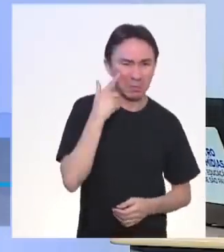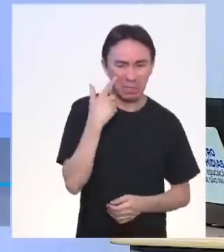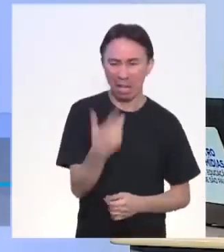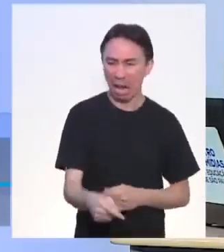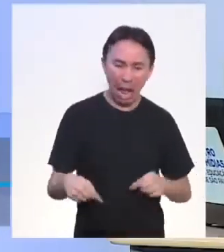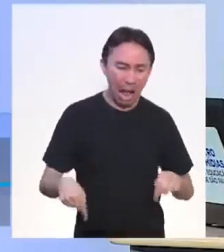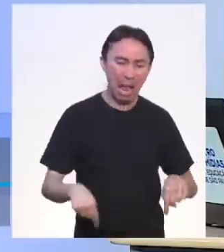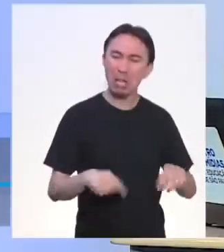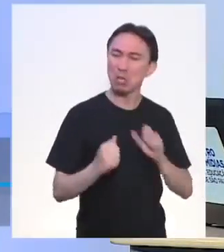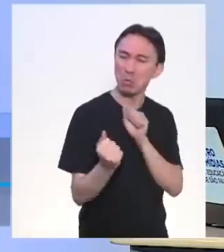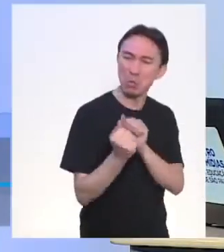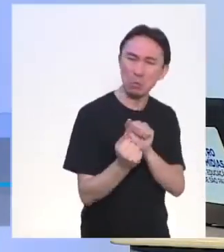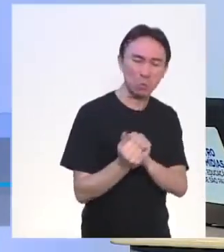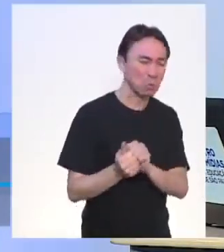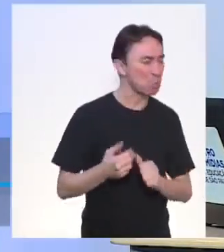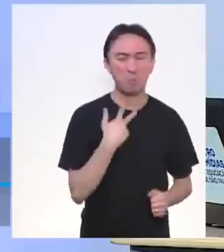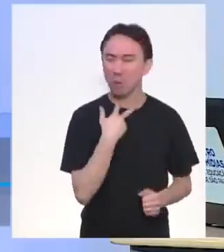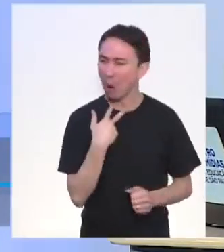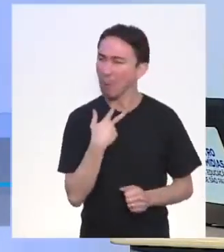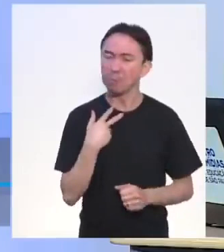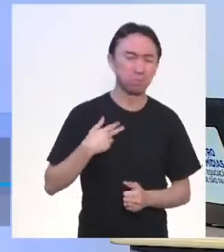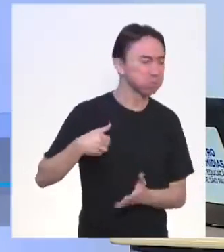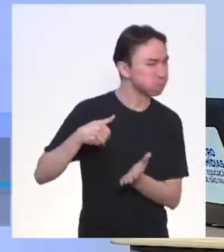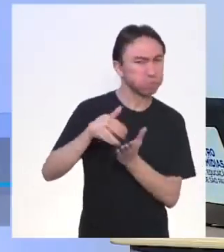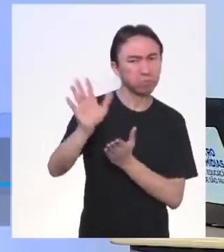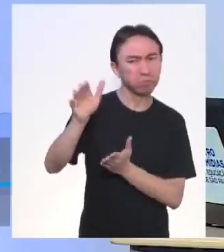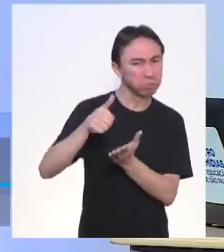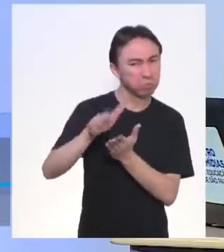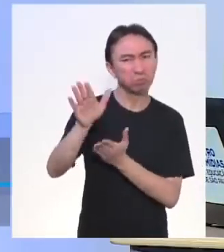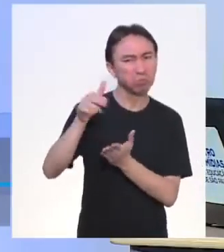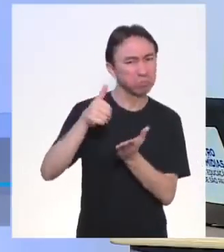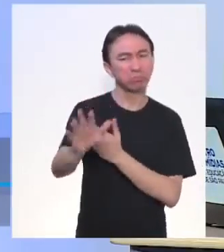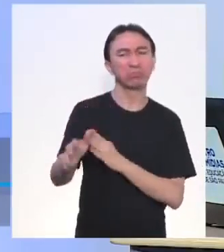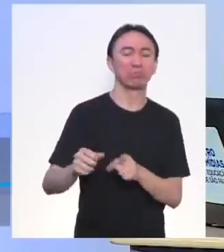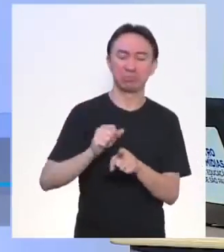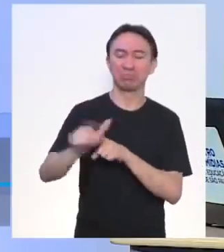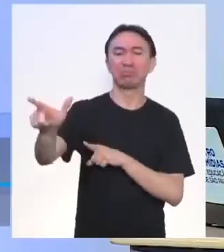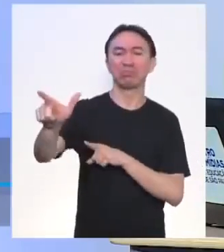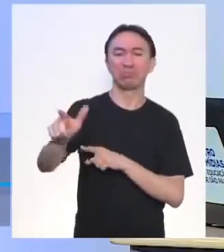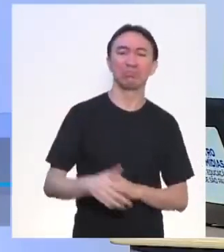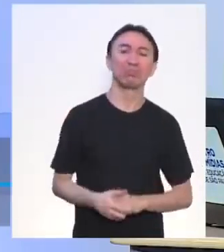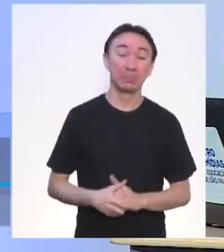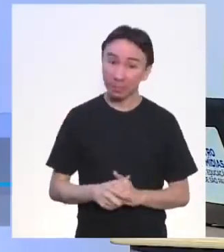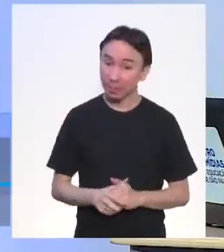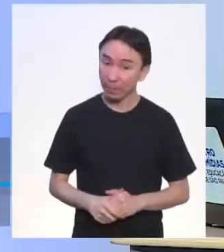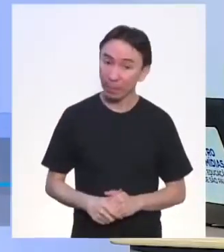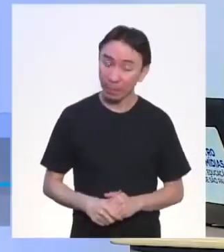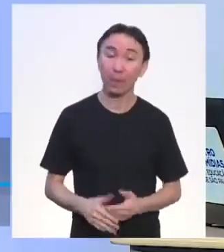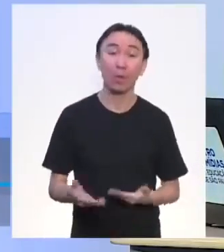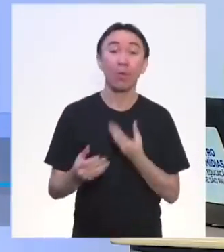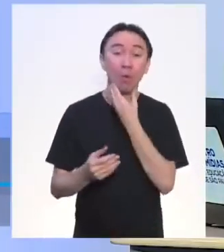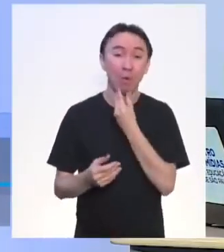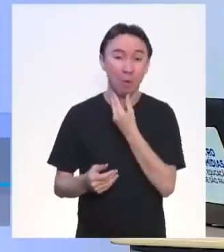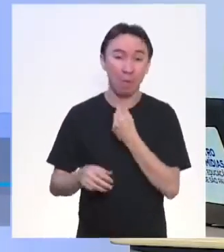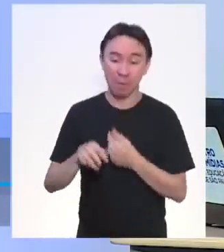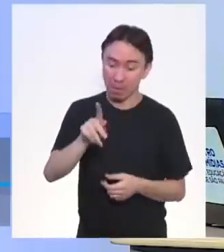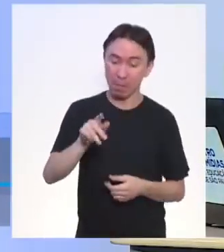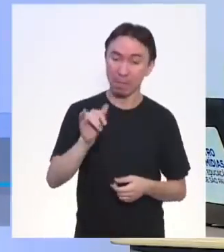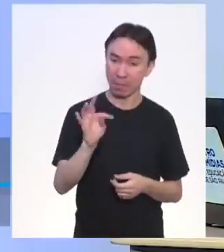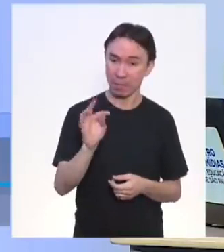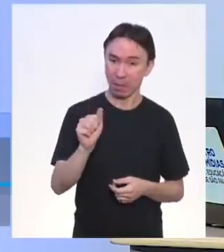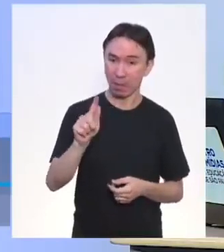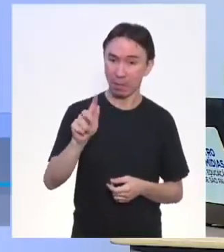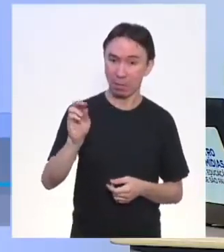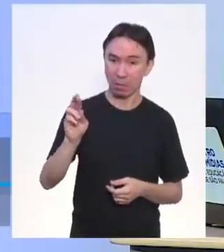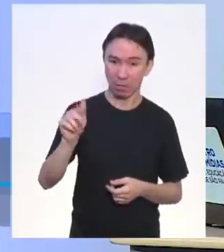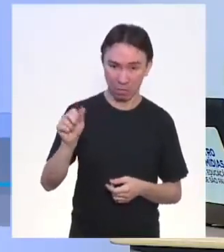mais trabalhar aqui comigo, não pode estudar comigo, né? Ele era um cara interessante. E ele é famoso para a gente, mais tarde vocês vão saber um pouco mais,